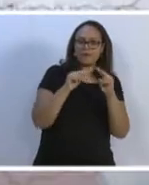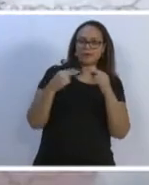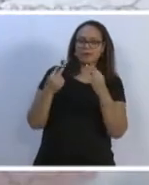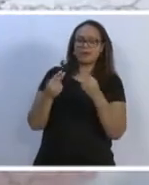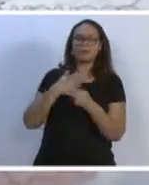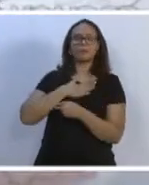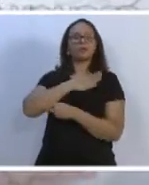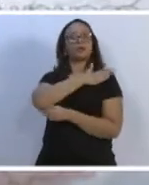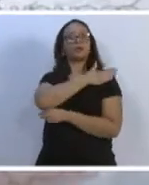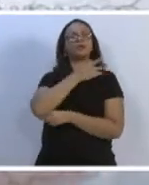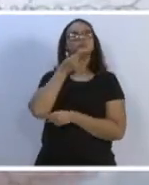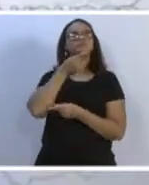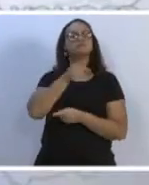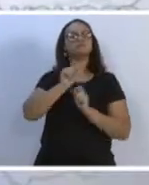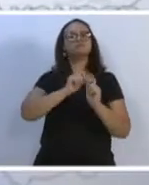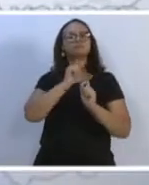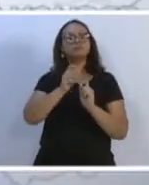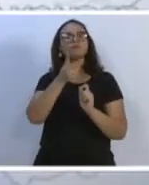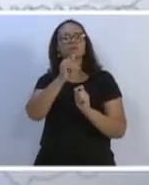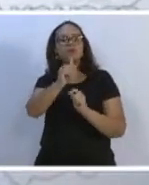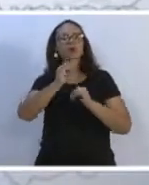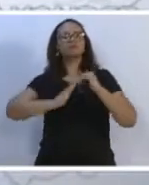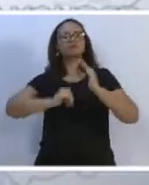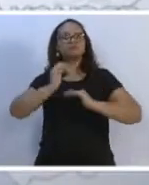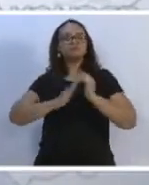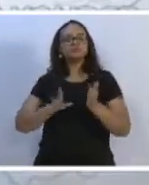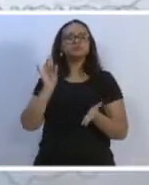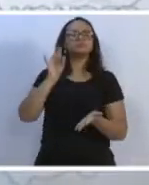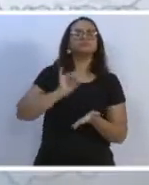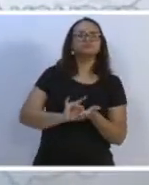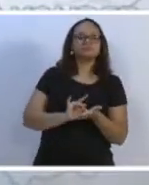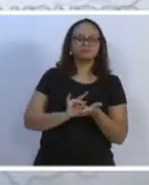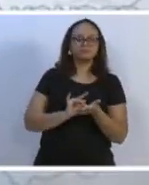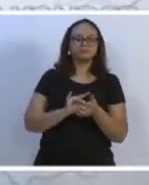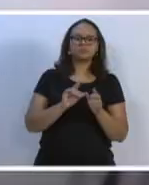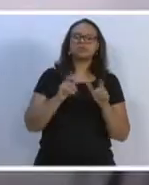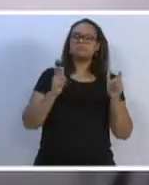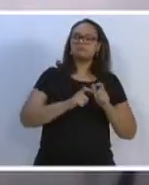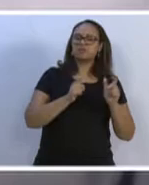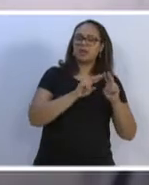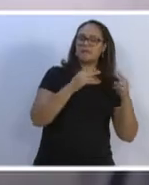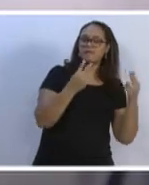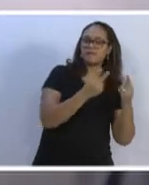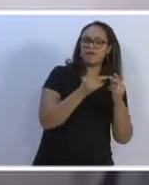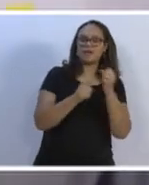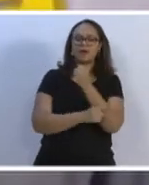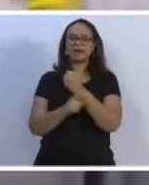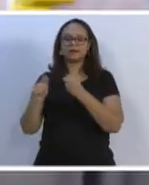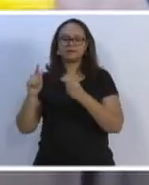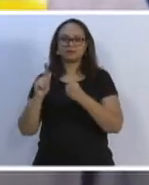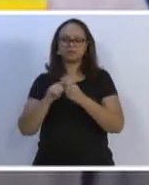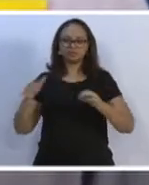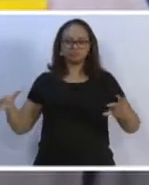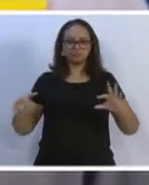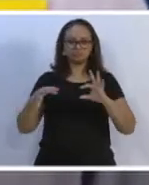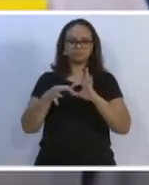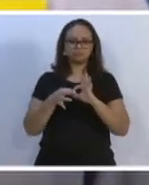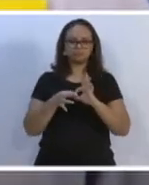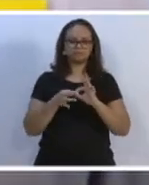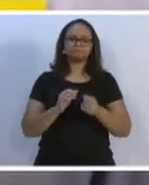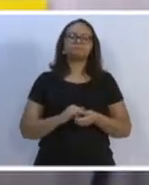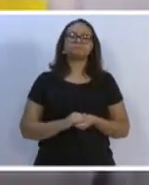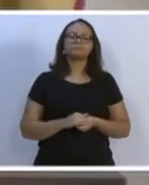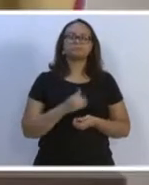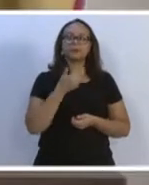as grandes obras do papel. Confirmou que vai concluir a ligação Velha Garcia. Para renovar sua mobilidade, investirei na ligação Velha